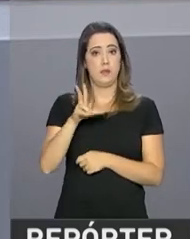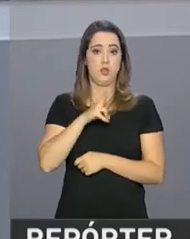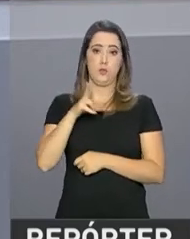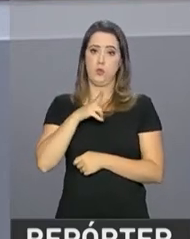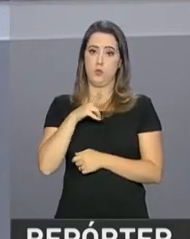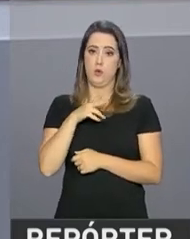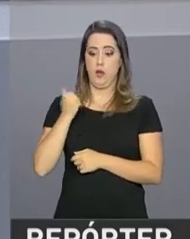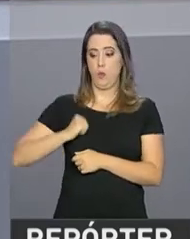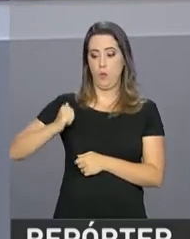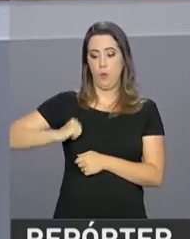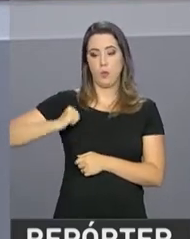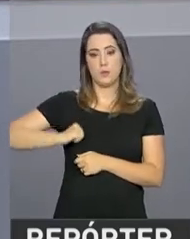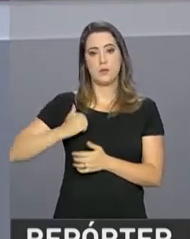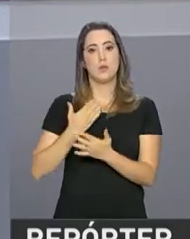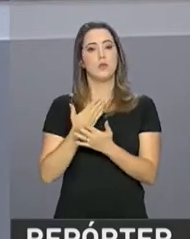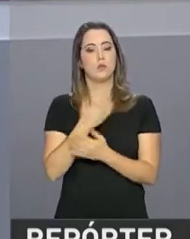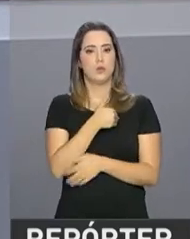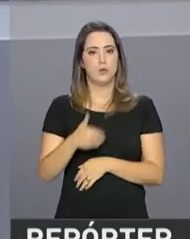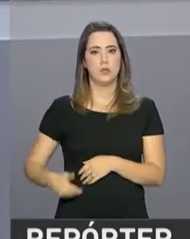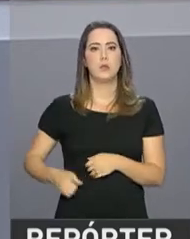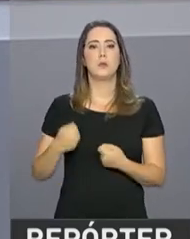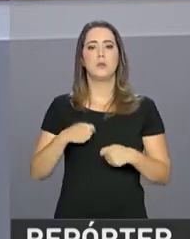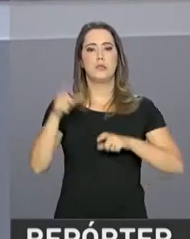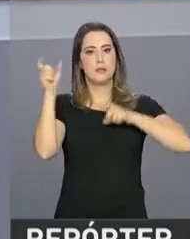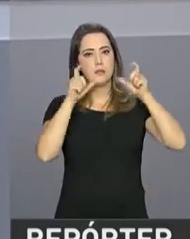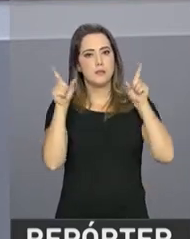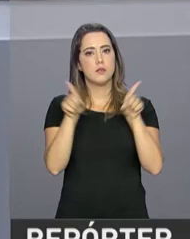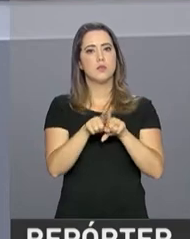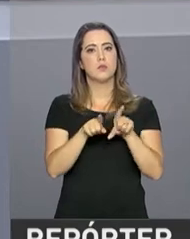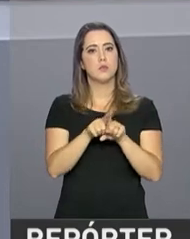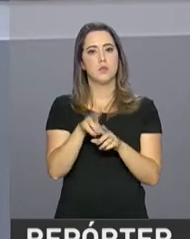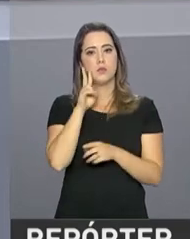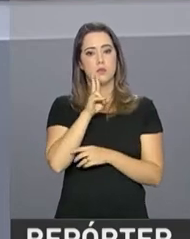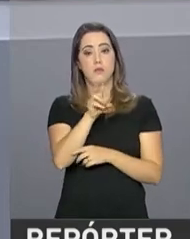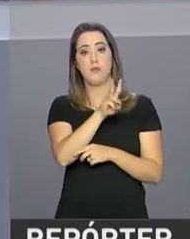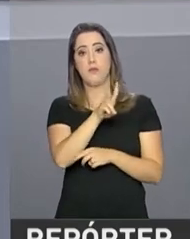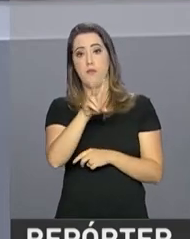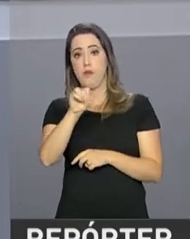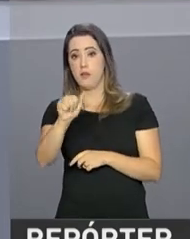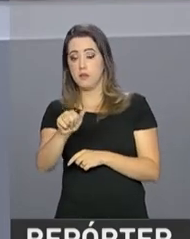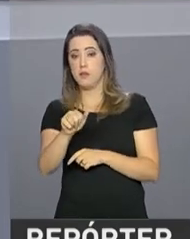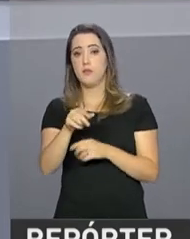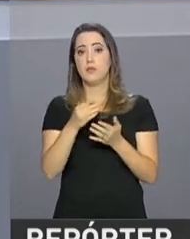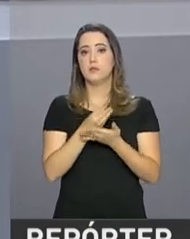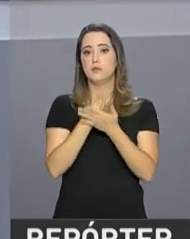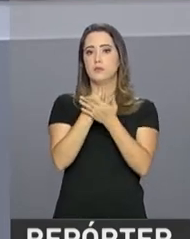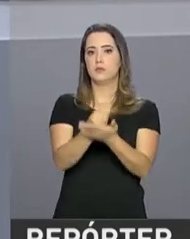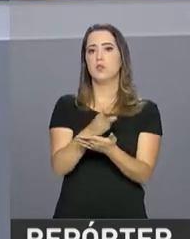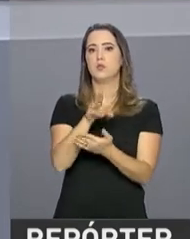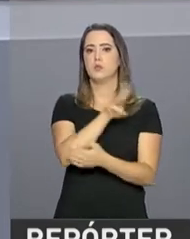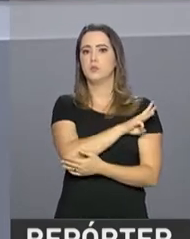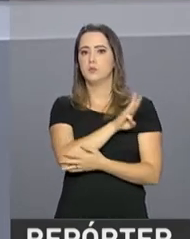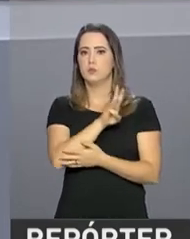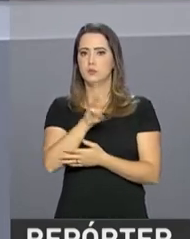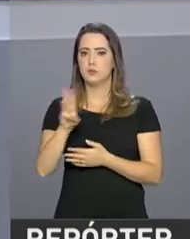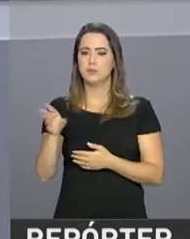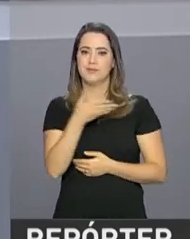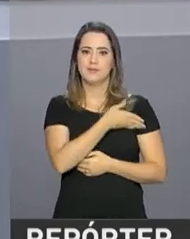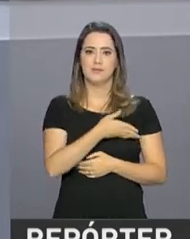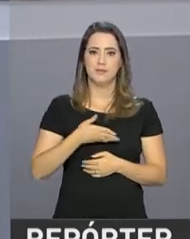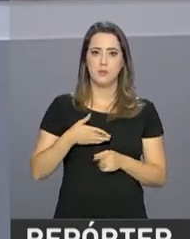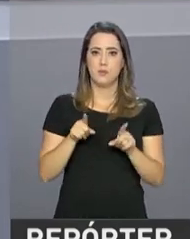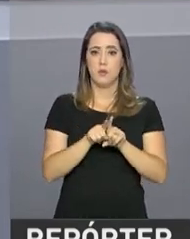estudo do governo devem ficar atentos também à consulta às vagas disponíveis no prouni já estão na página do programa na